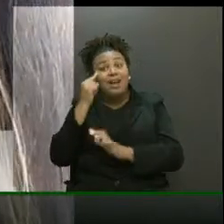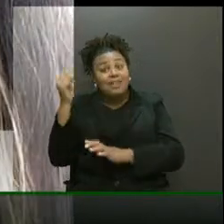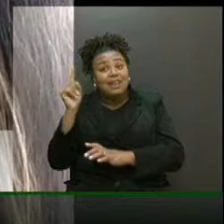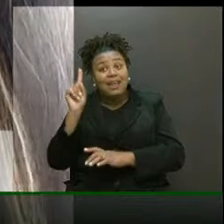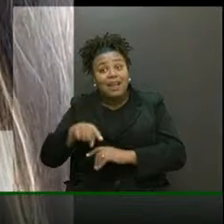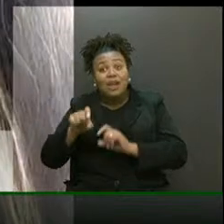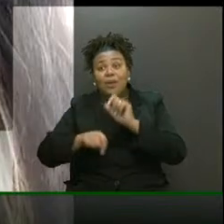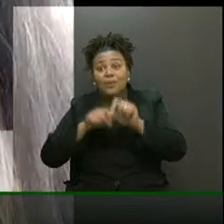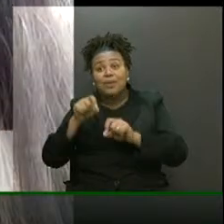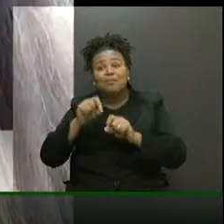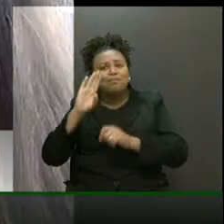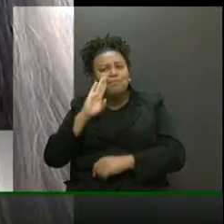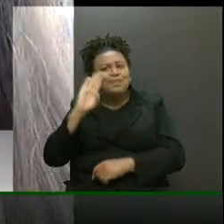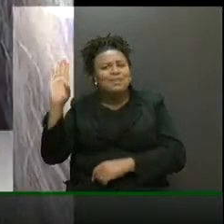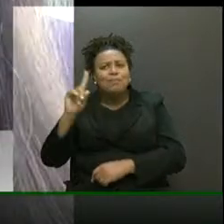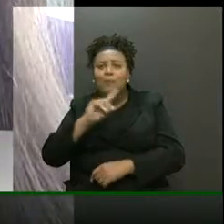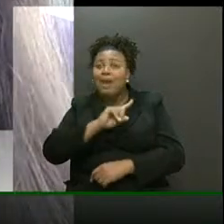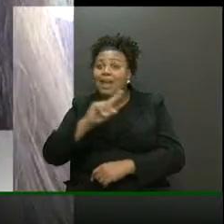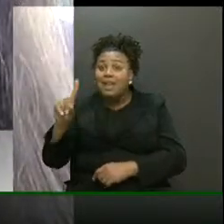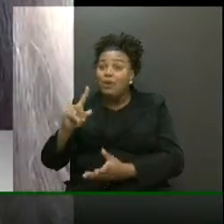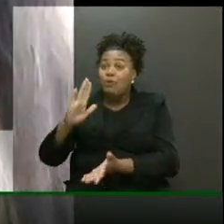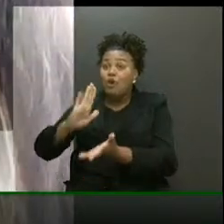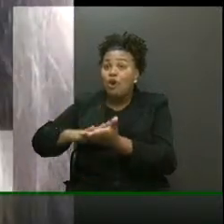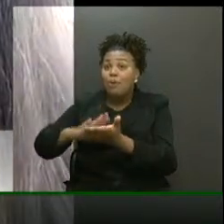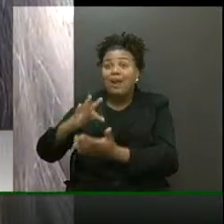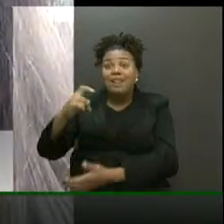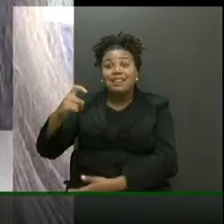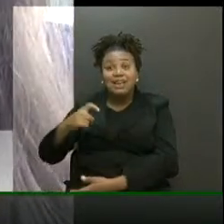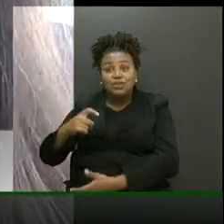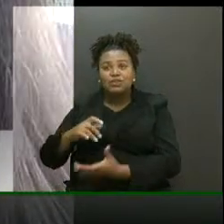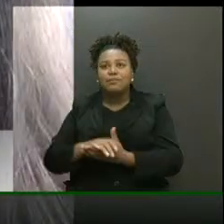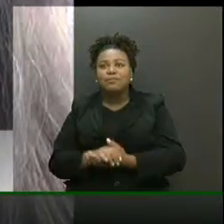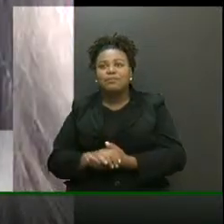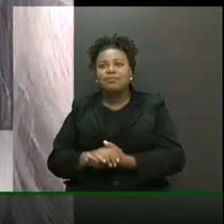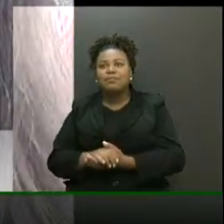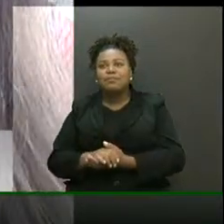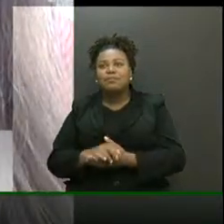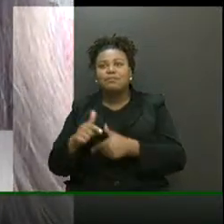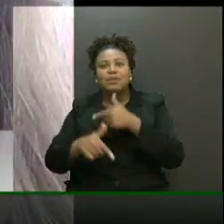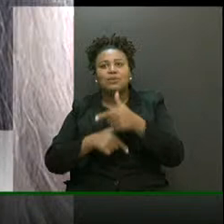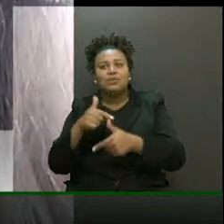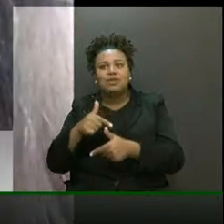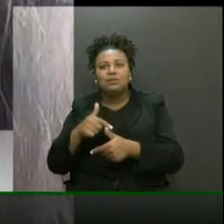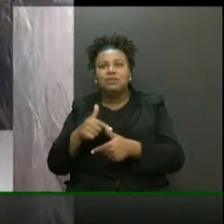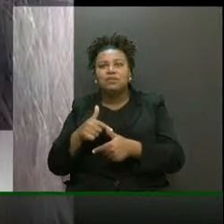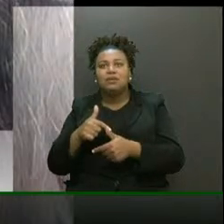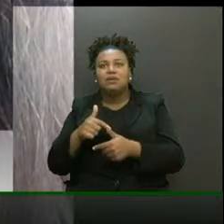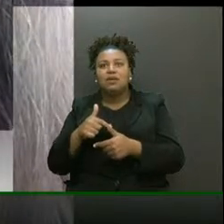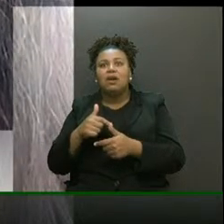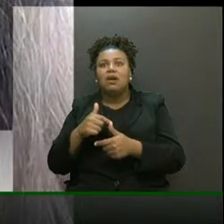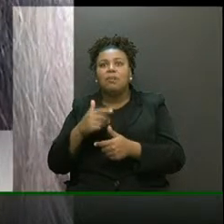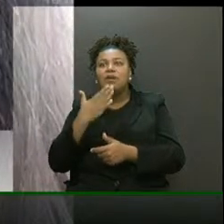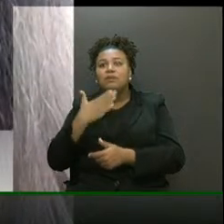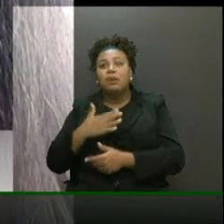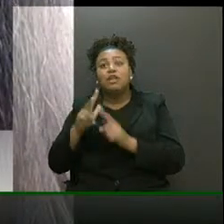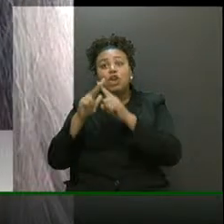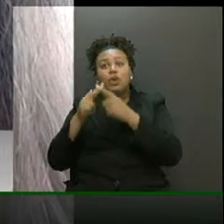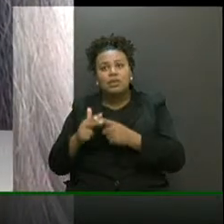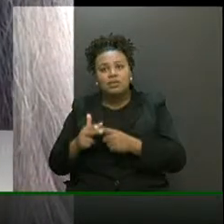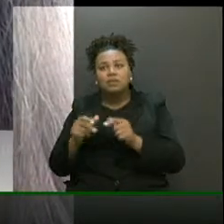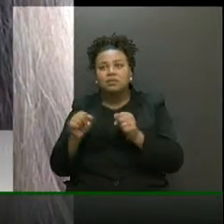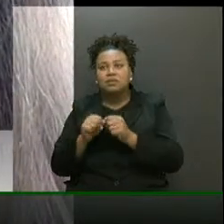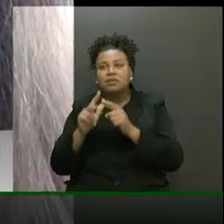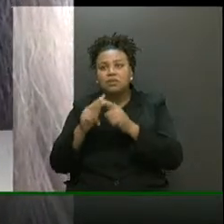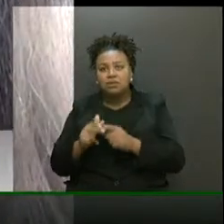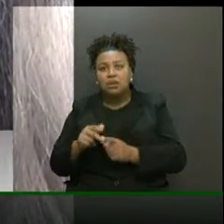ideia central é a não cobrança da taxa. Deputada? Pelo serviço que não é mais prestado. E aí, como eles nos pedem correção, estou fazendo